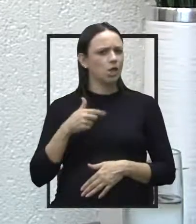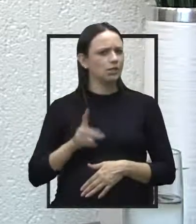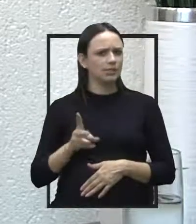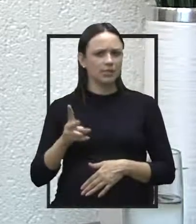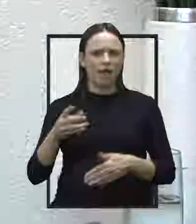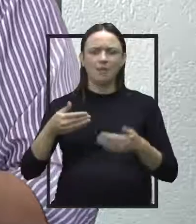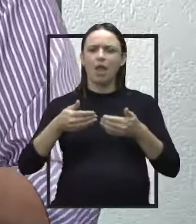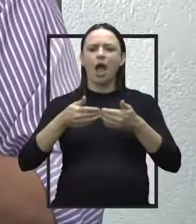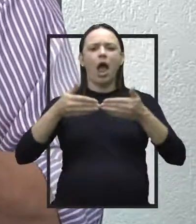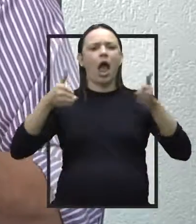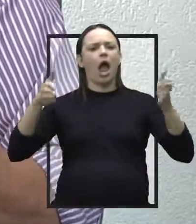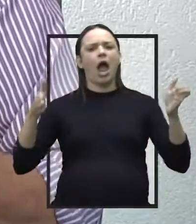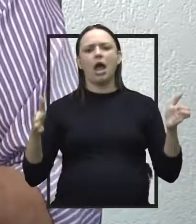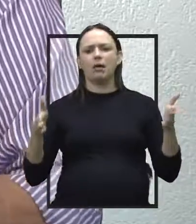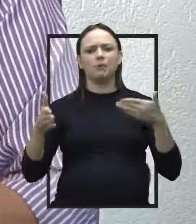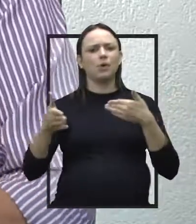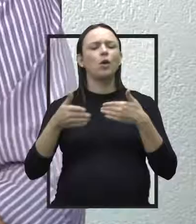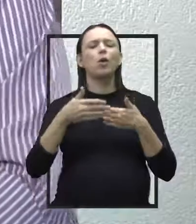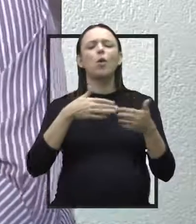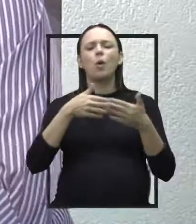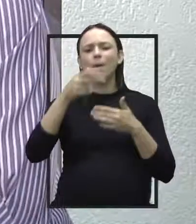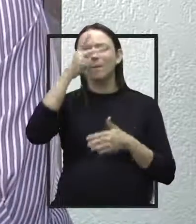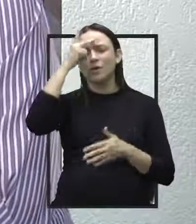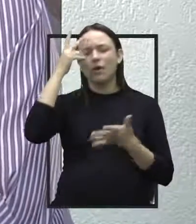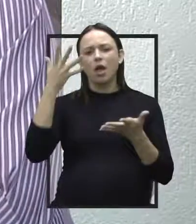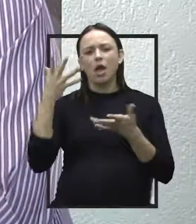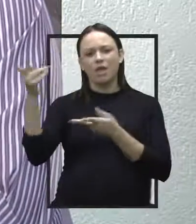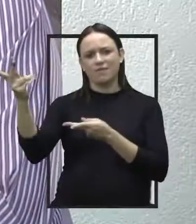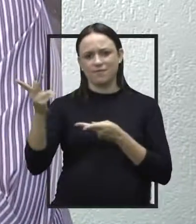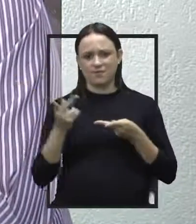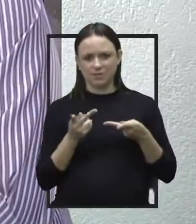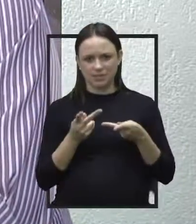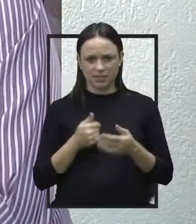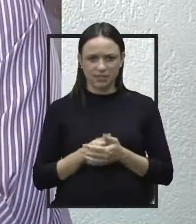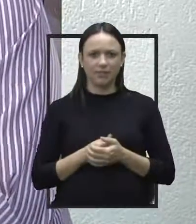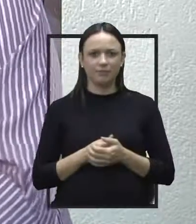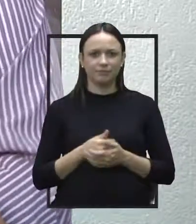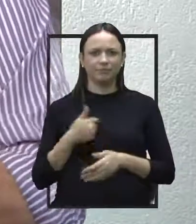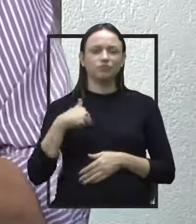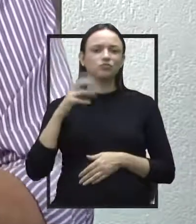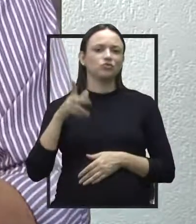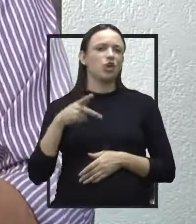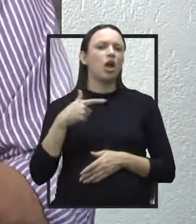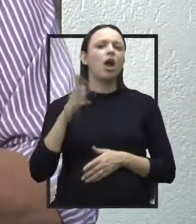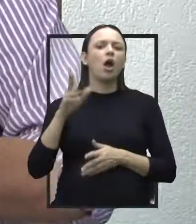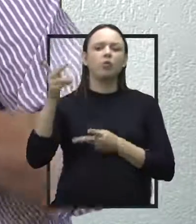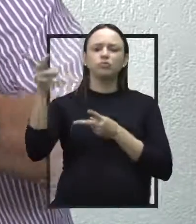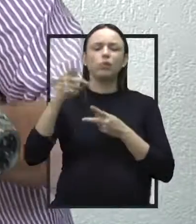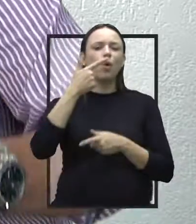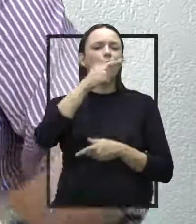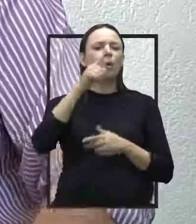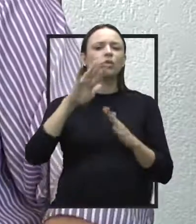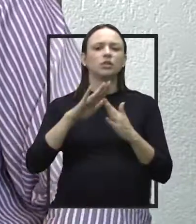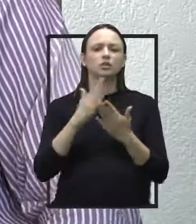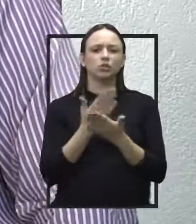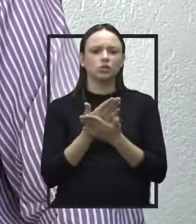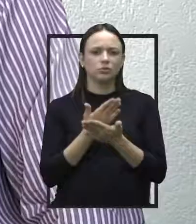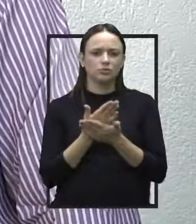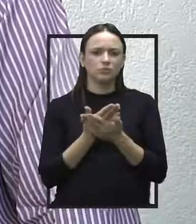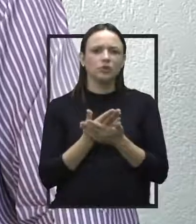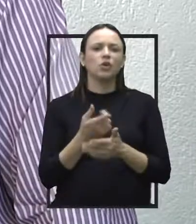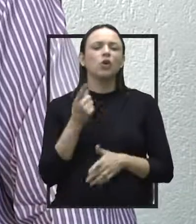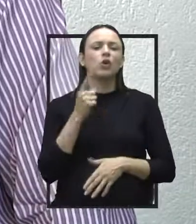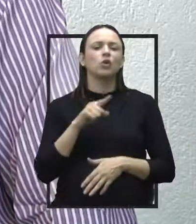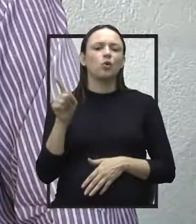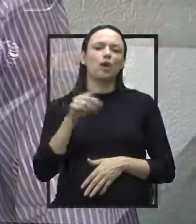portas abertas para as pessoas que queiram nos visitar. Já tivemos aqui visita de outras escolas e a última que nós